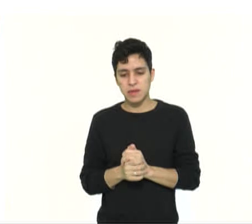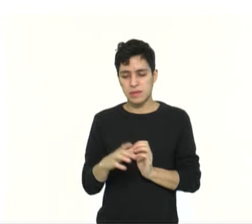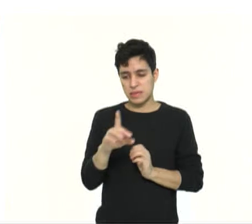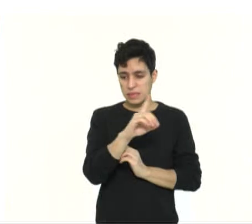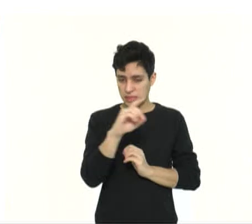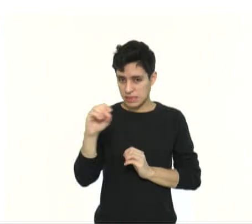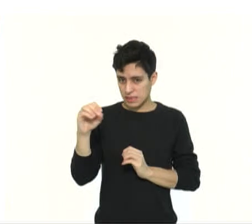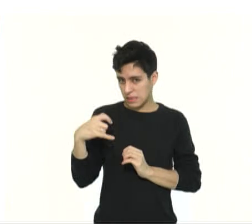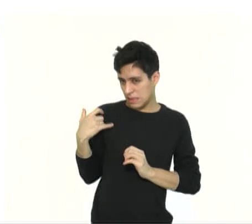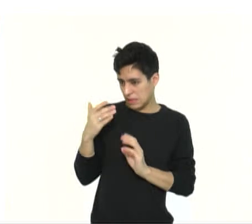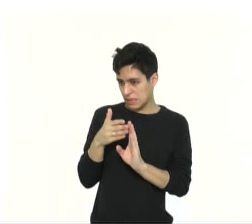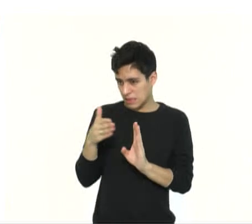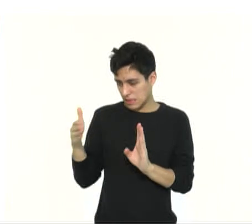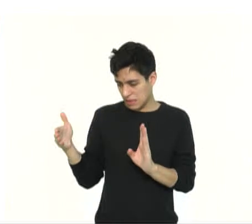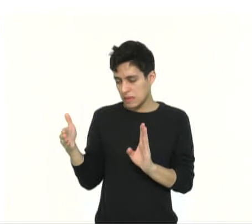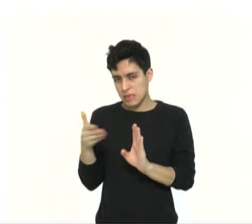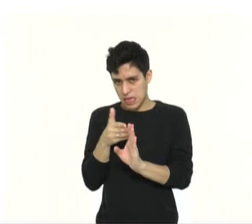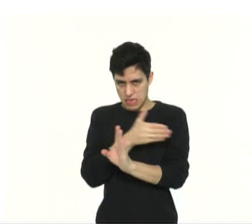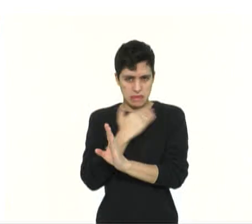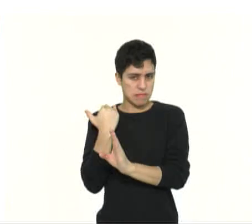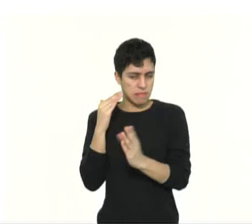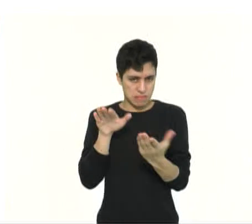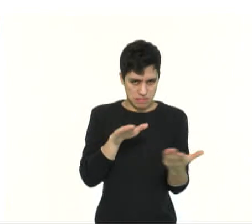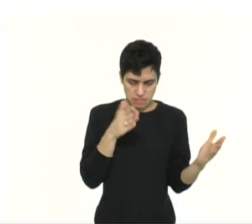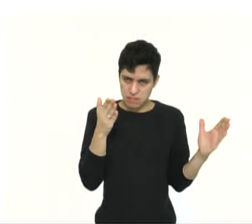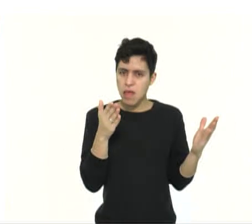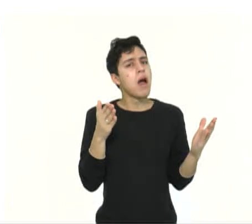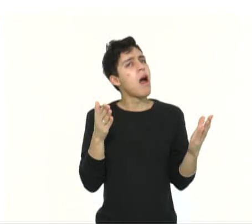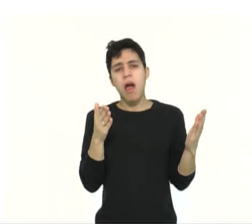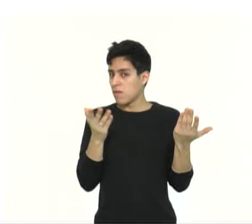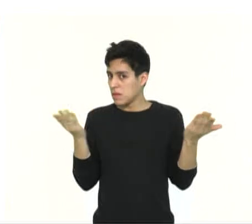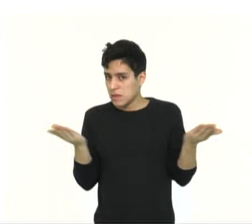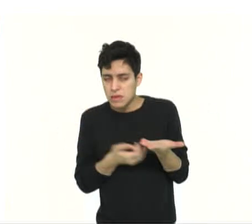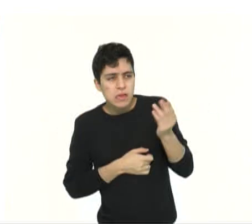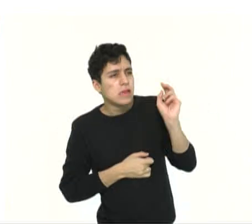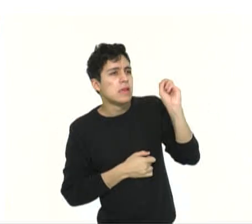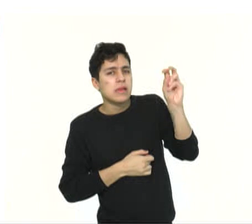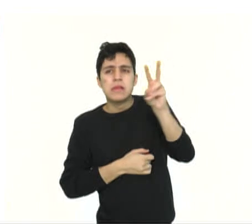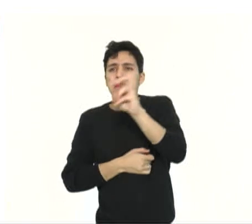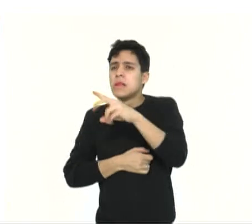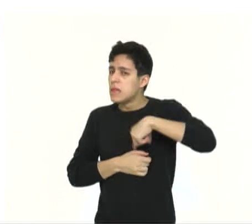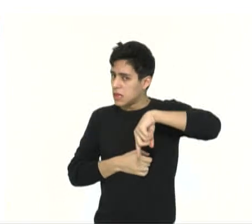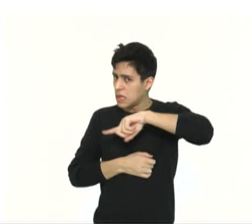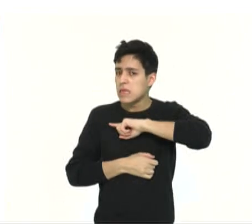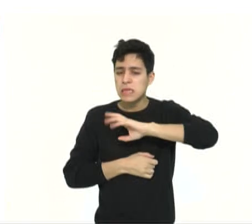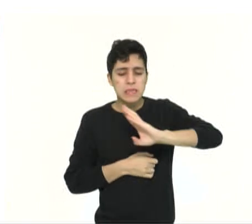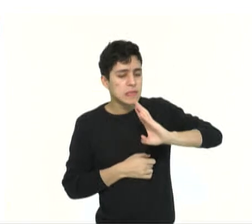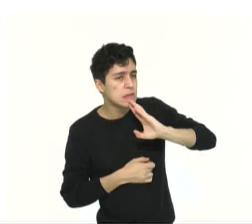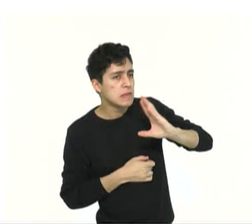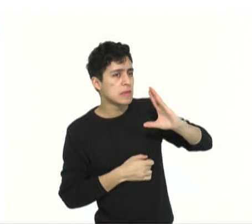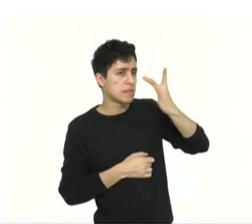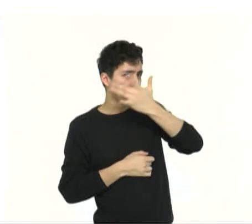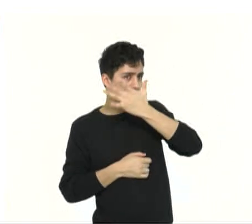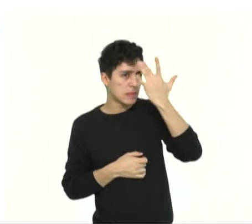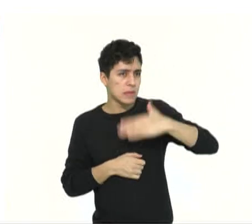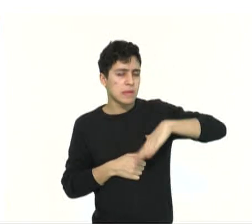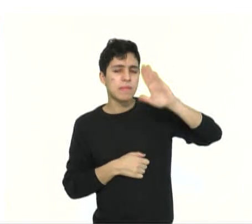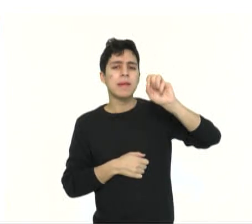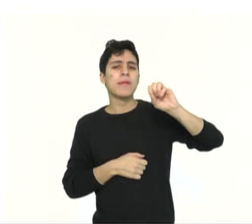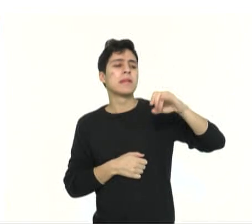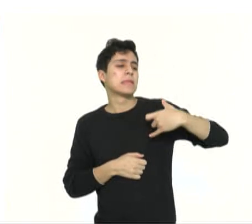em uma conversa, em um texto, em um vídeo, essa temática. E ele aborda colocando